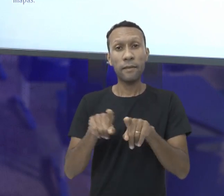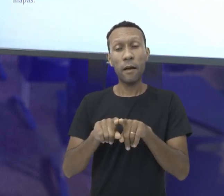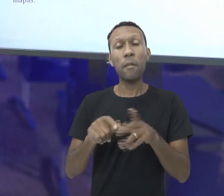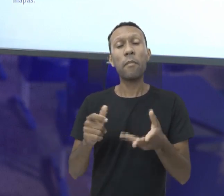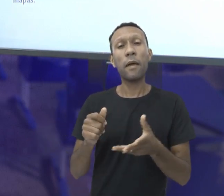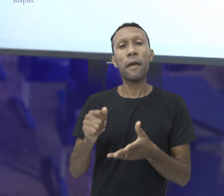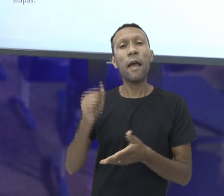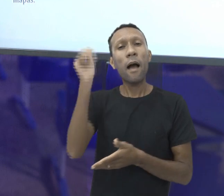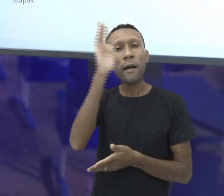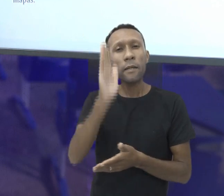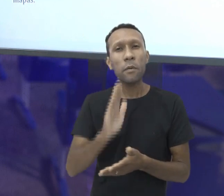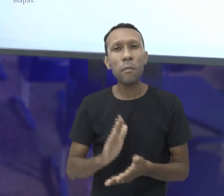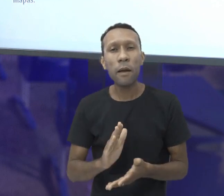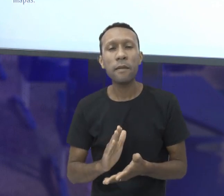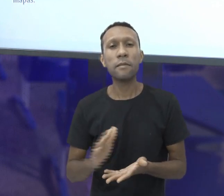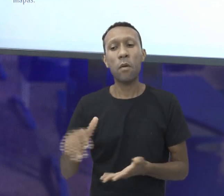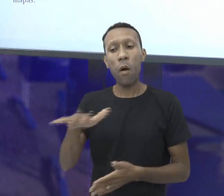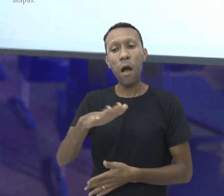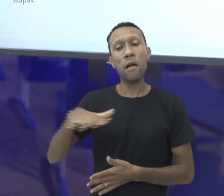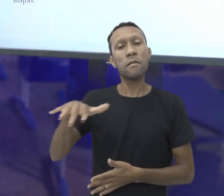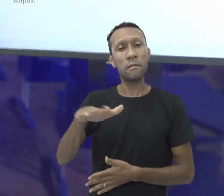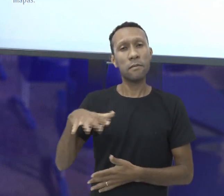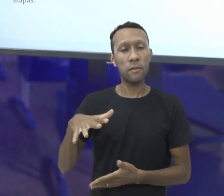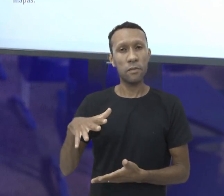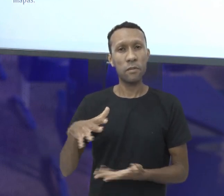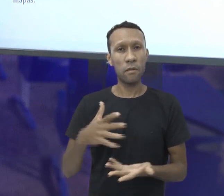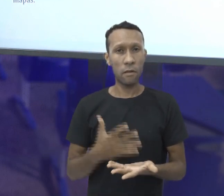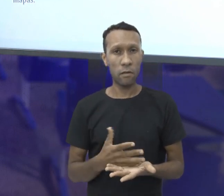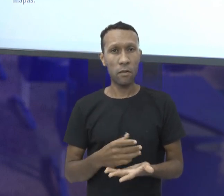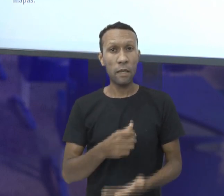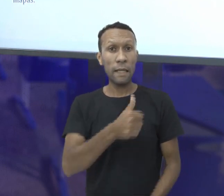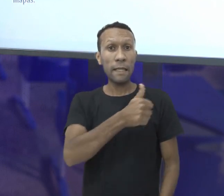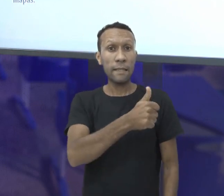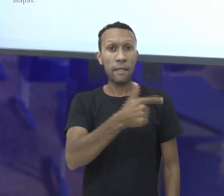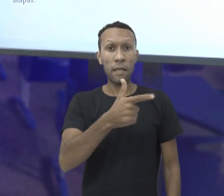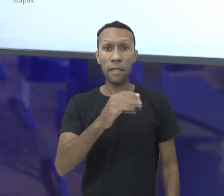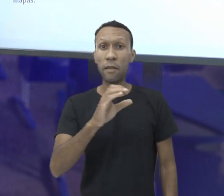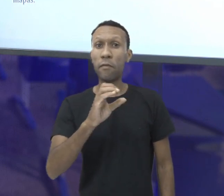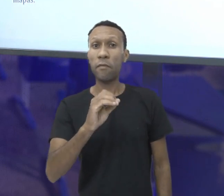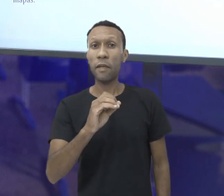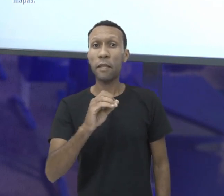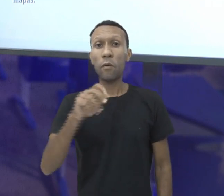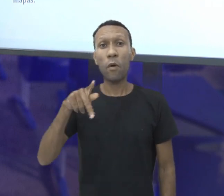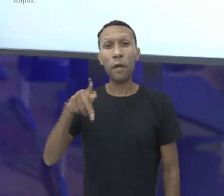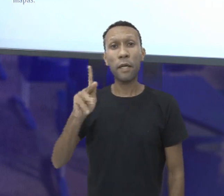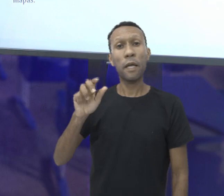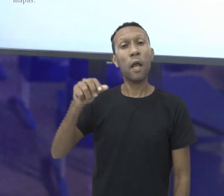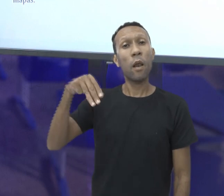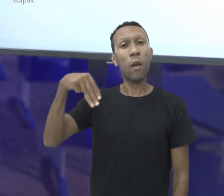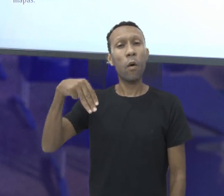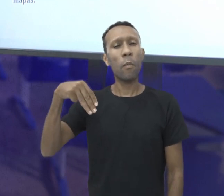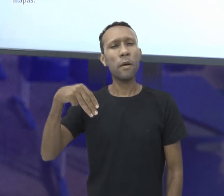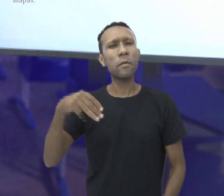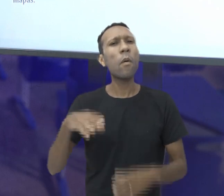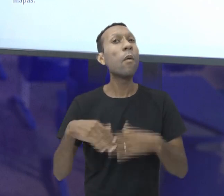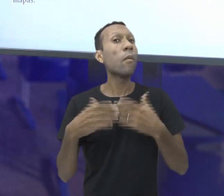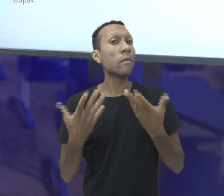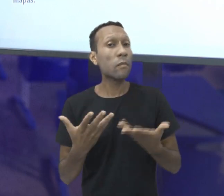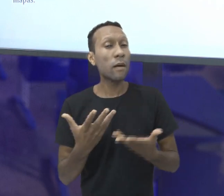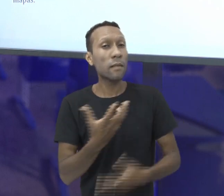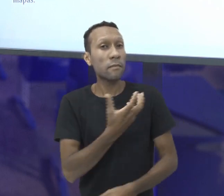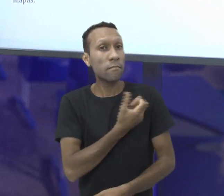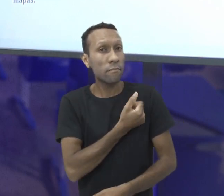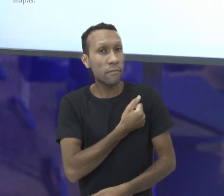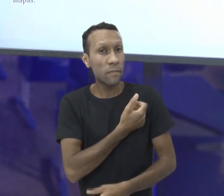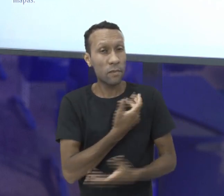centímetro de distância corresponde a 120 quilômetros de distância real. E a cada 1 centímetro no mapa